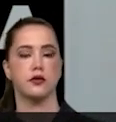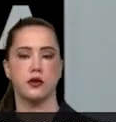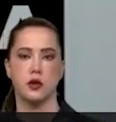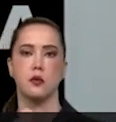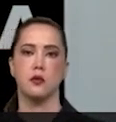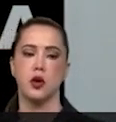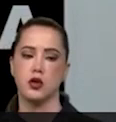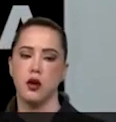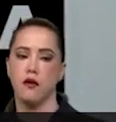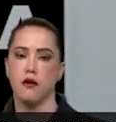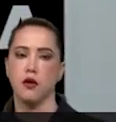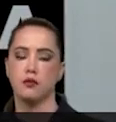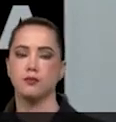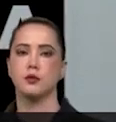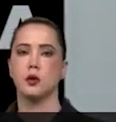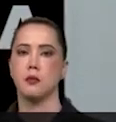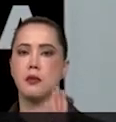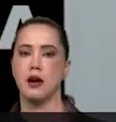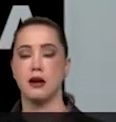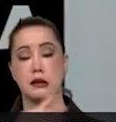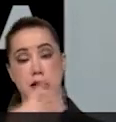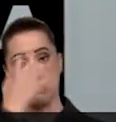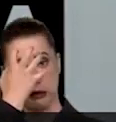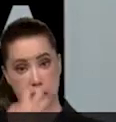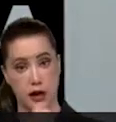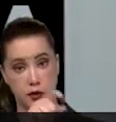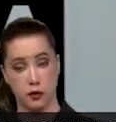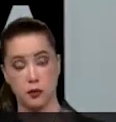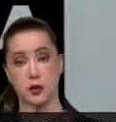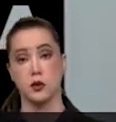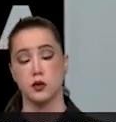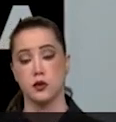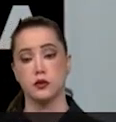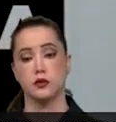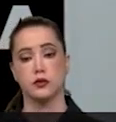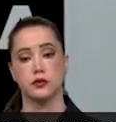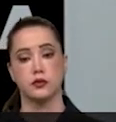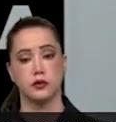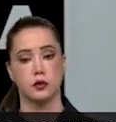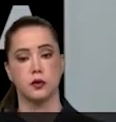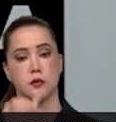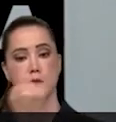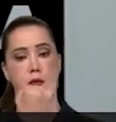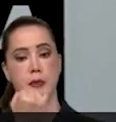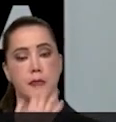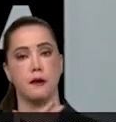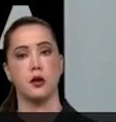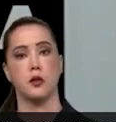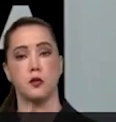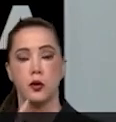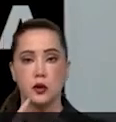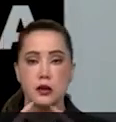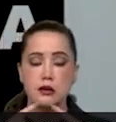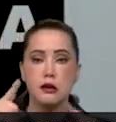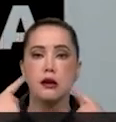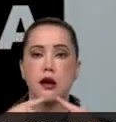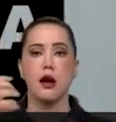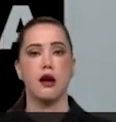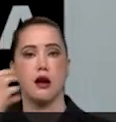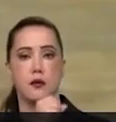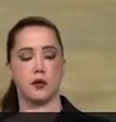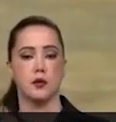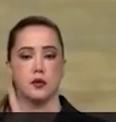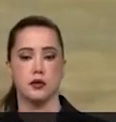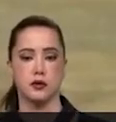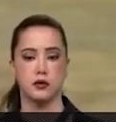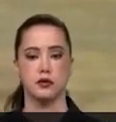ter tido um envolvimento, um comprometimento muito maior com esse autor, né, então é importante essa denúncia seja feita de forma imediata para a